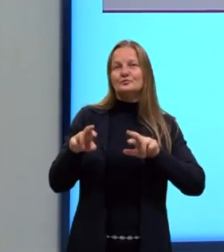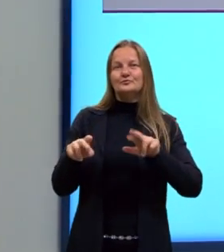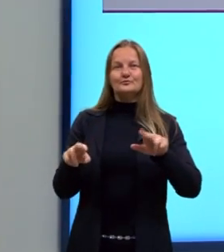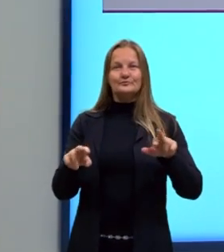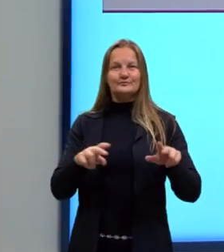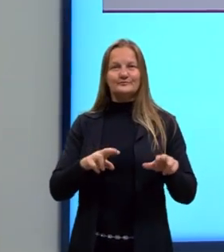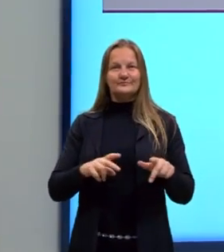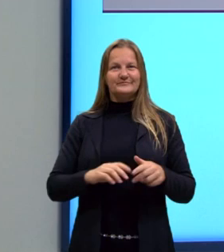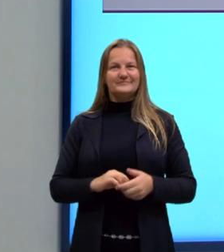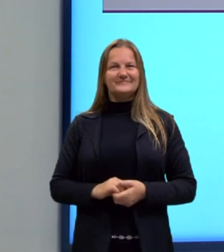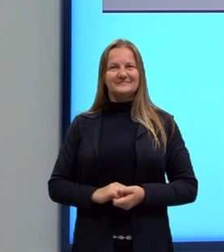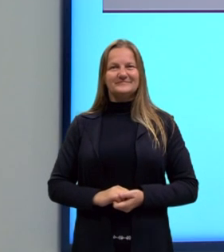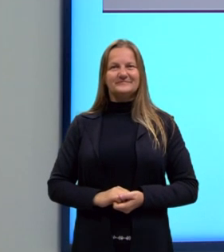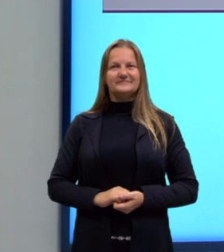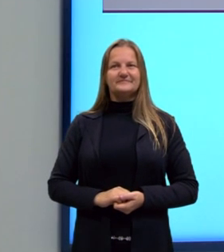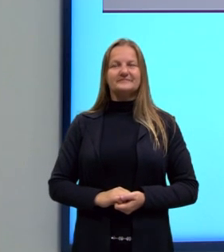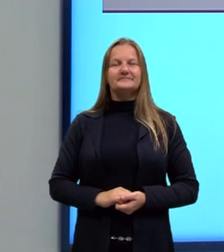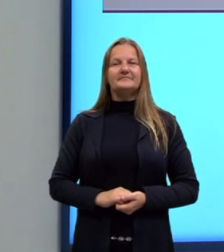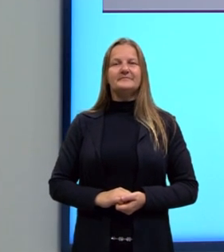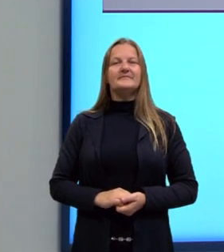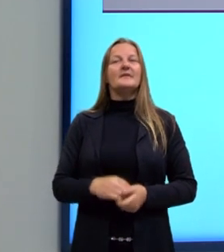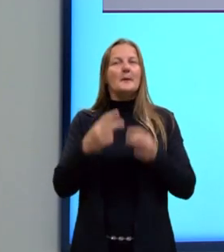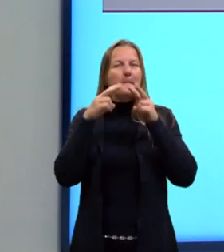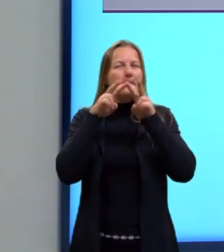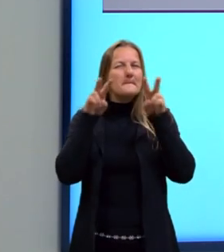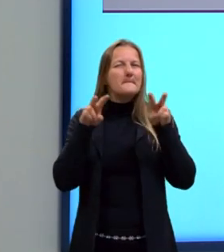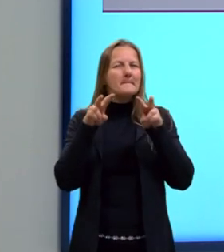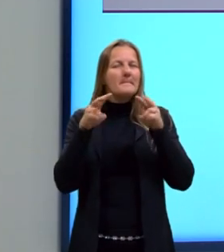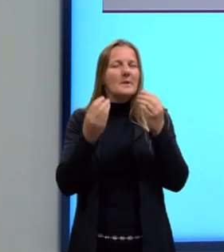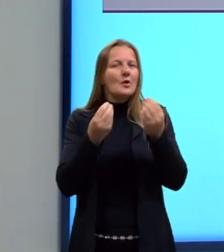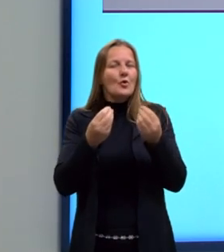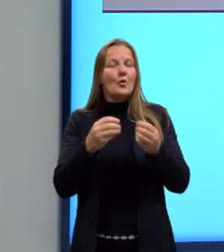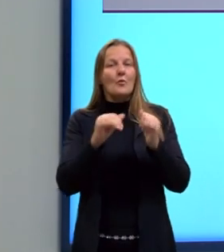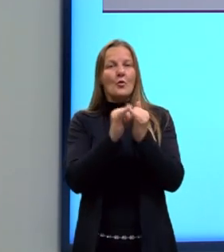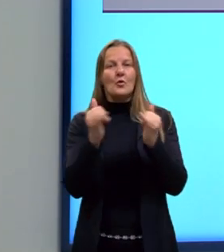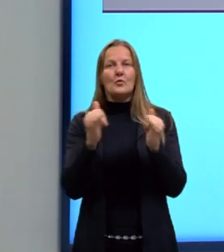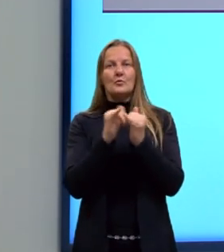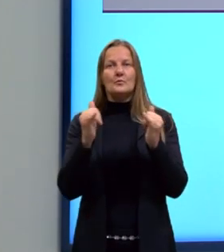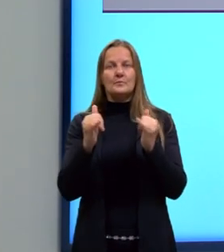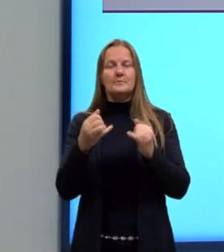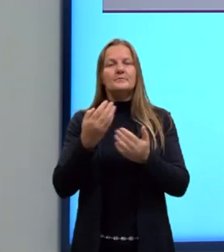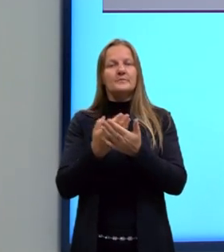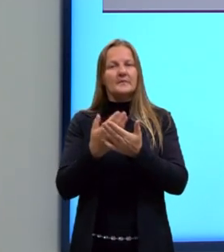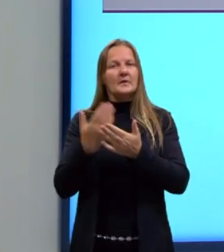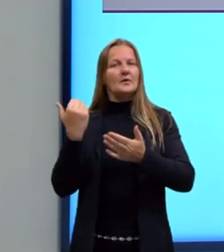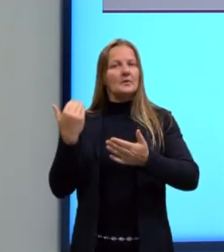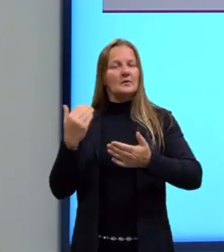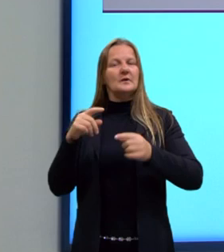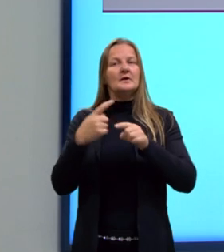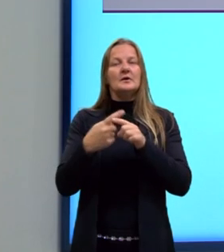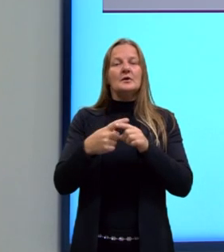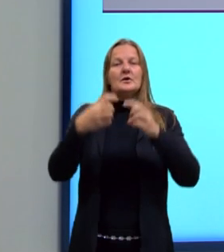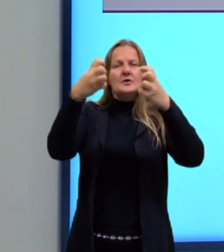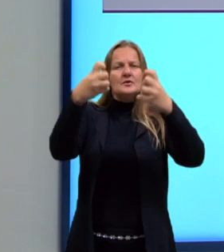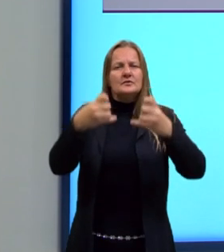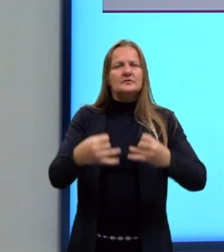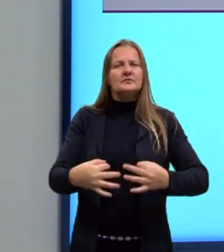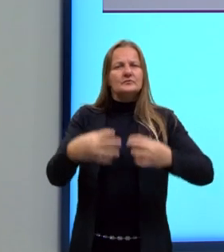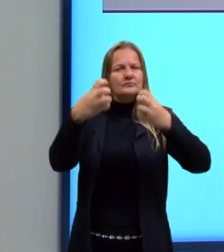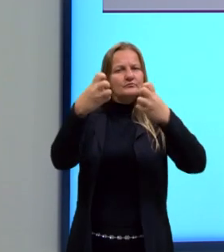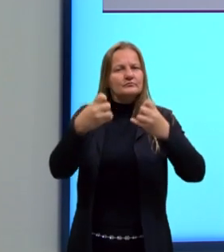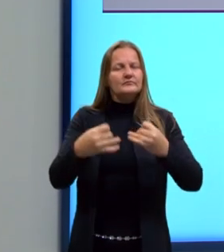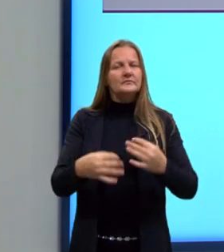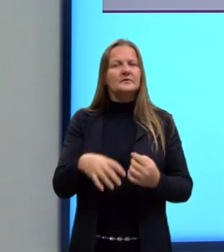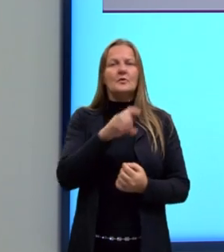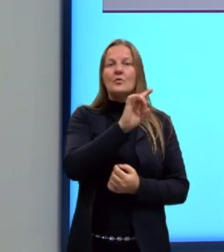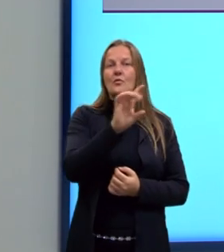formas bom então a gente já viu né os processos de eletrização na última aula que explicam de certa